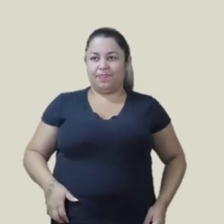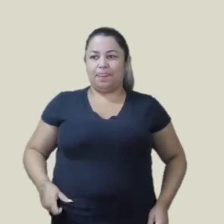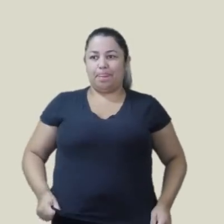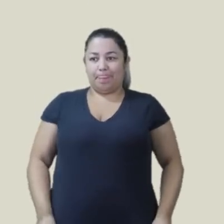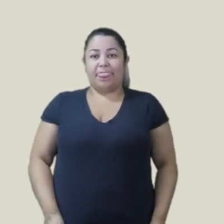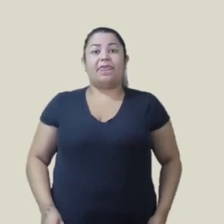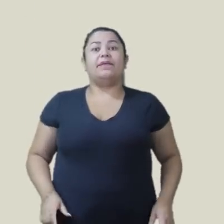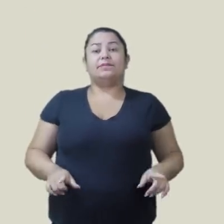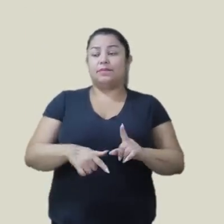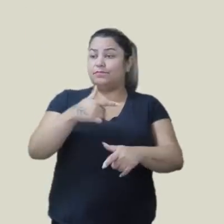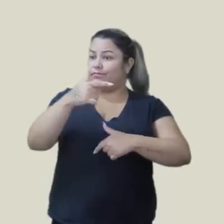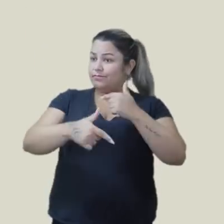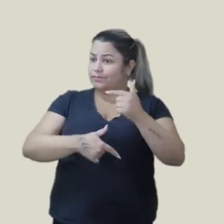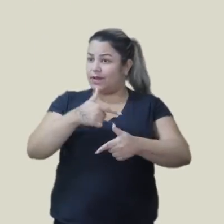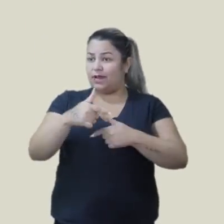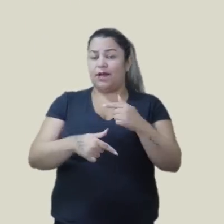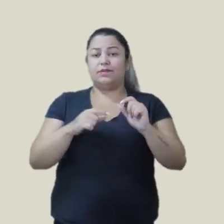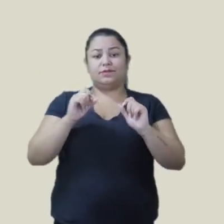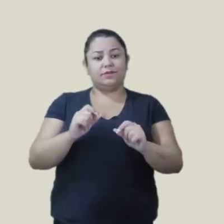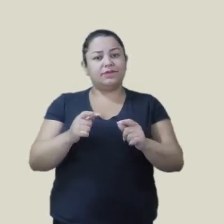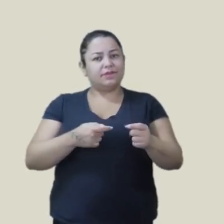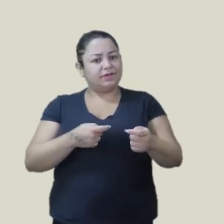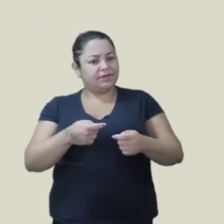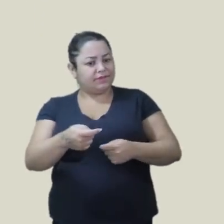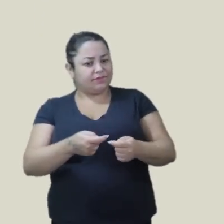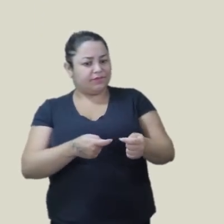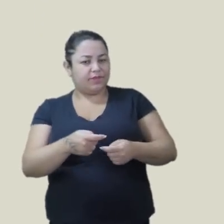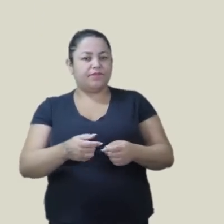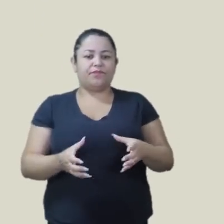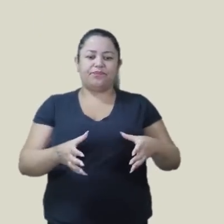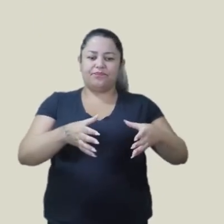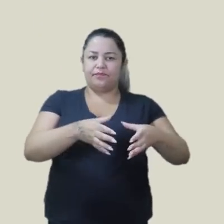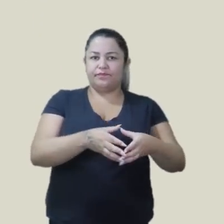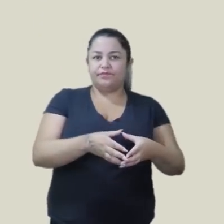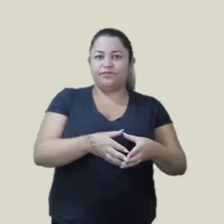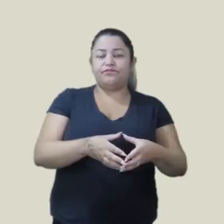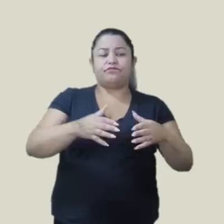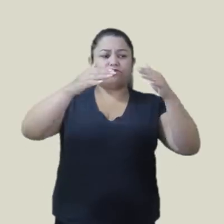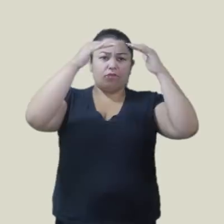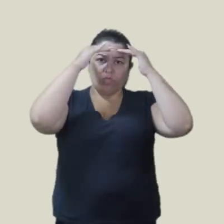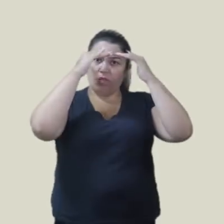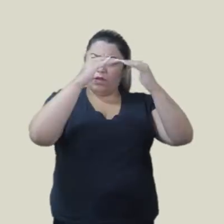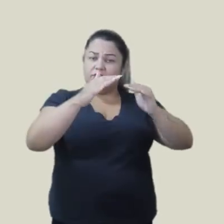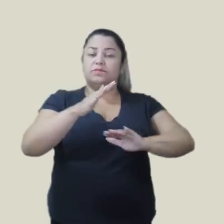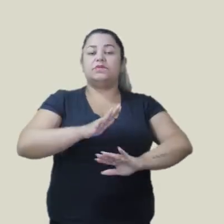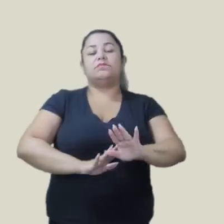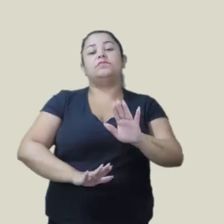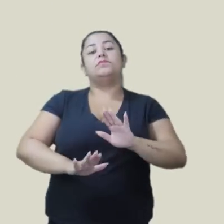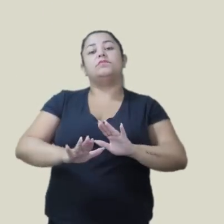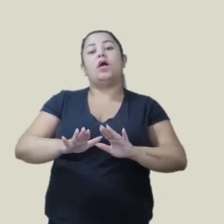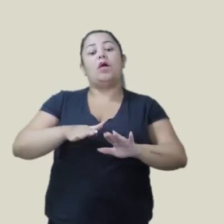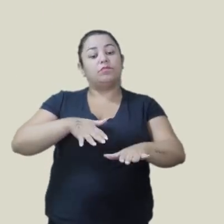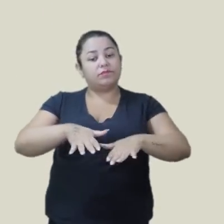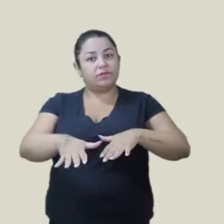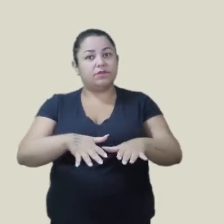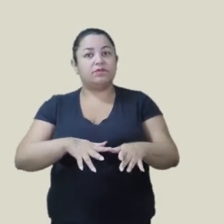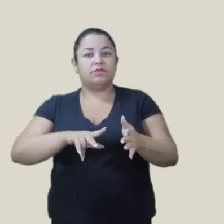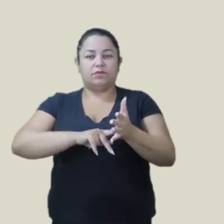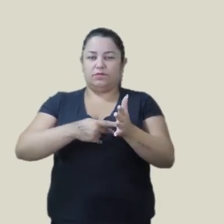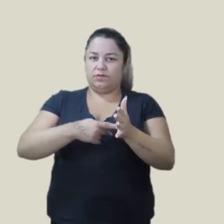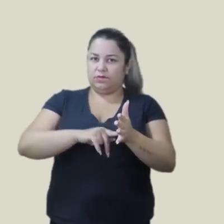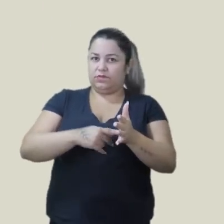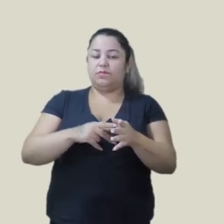Pleno emprego, negociações coletivas, respeito ao movimento sindical e ao